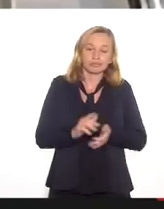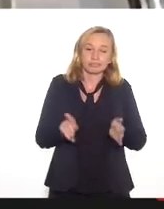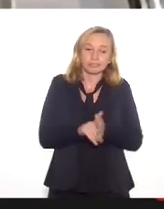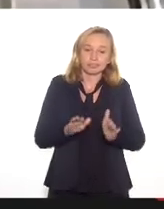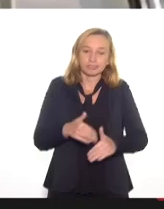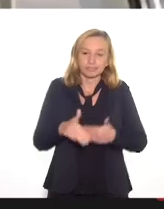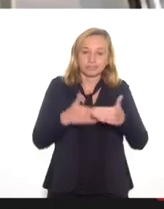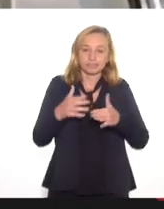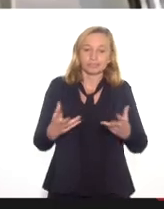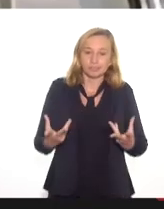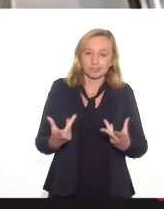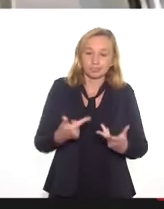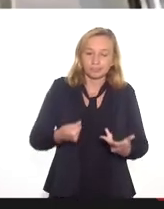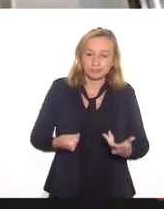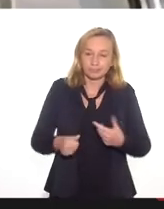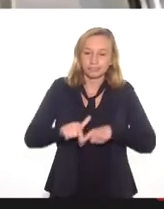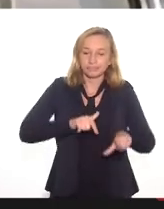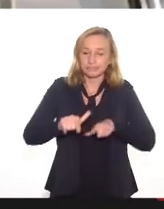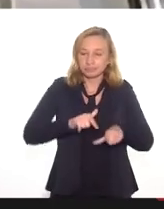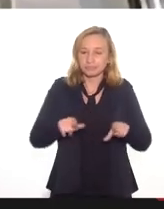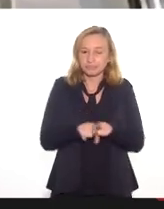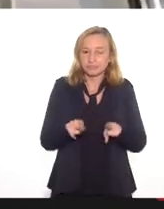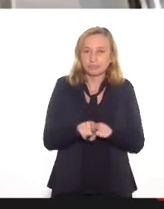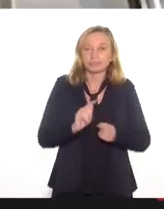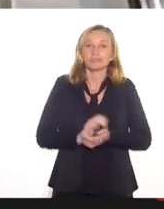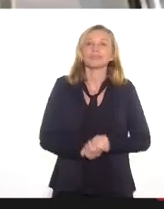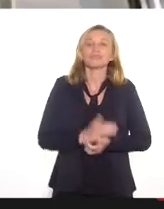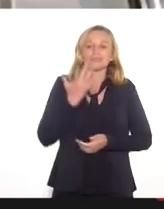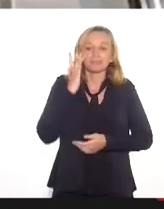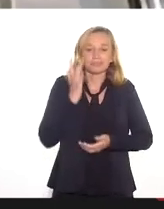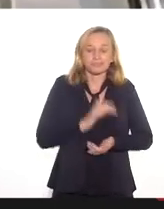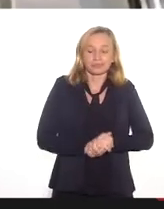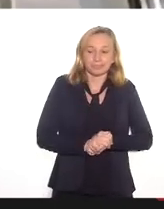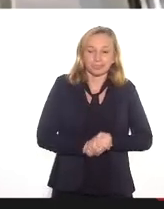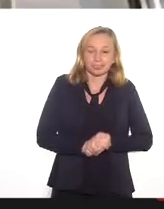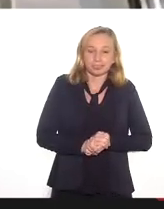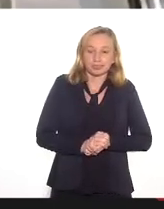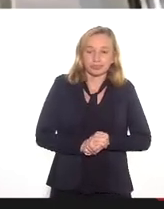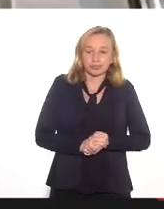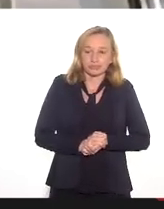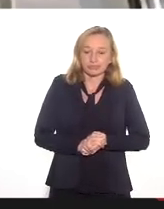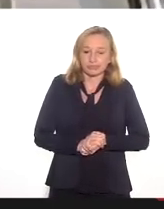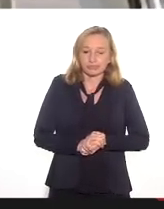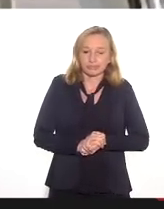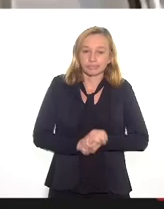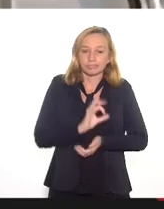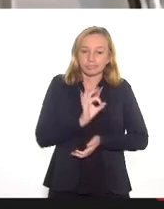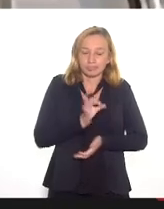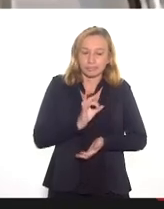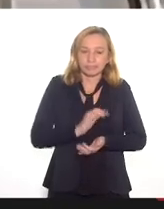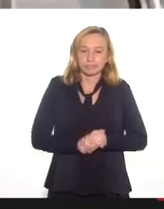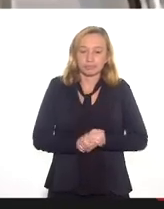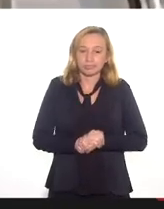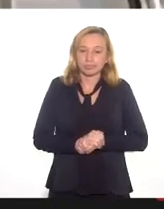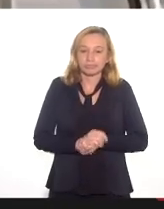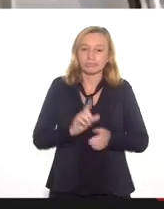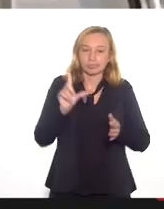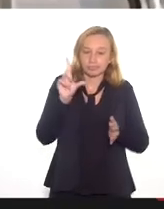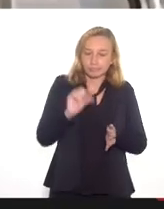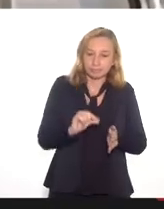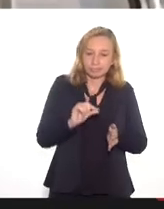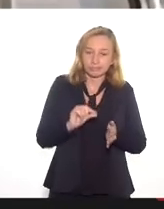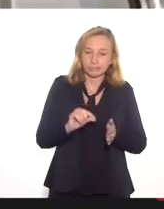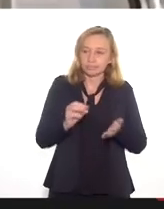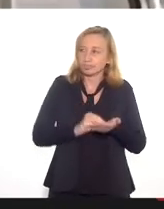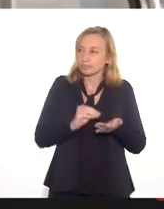processo de qualificação para o trabalho também e acho que aí é uma afirmativa para diminuir as